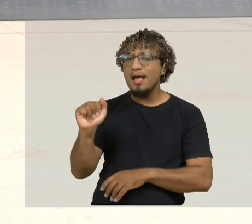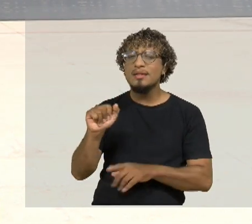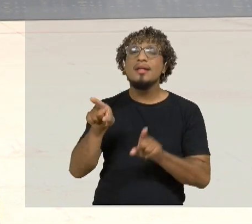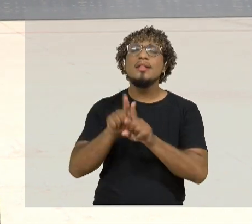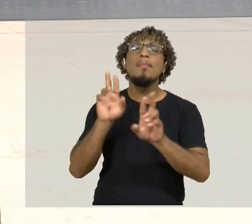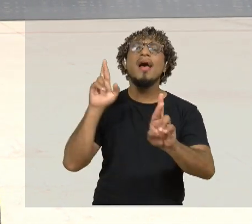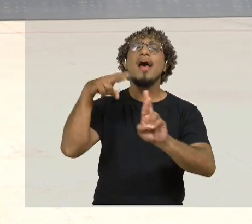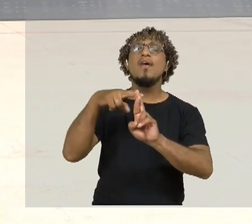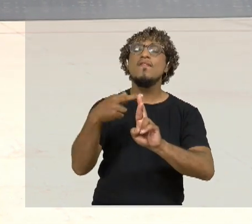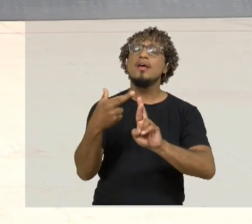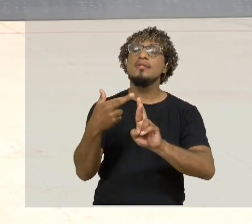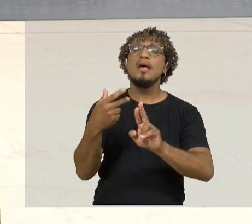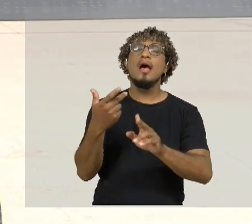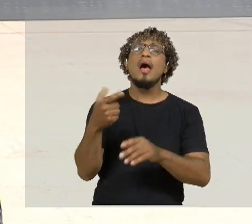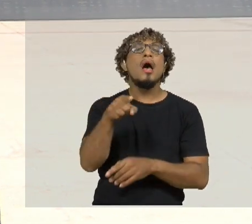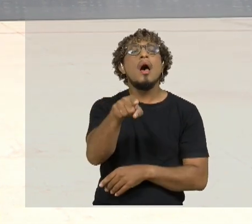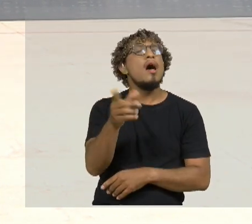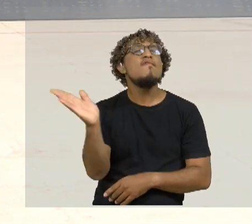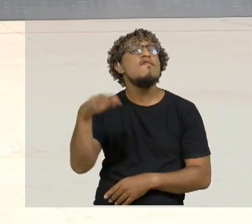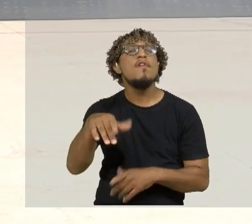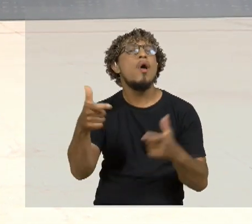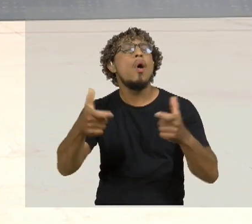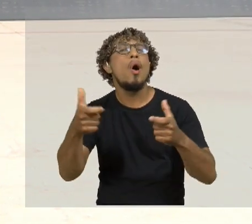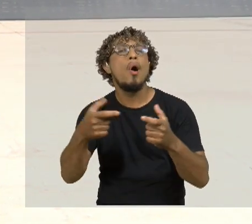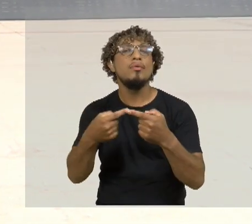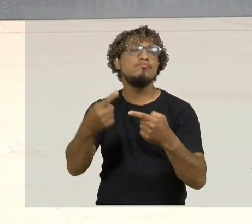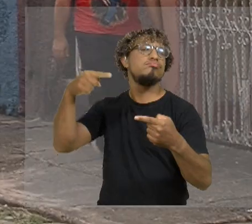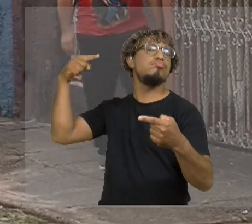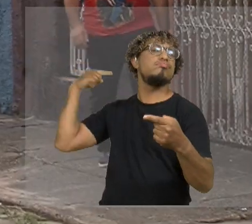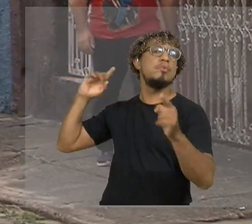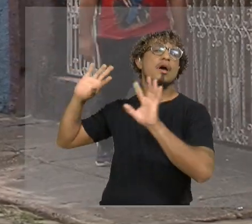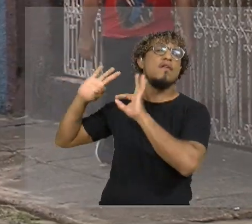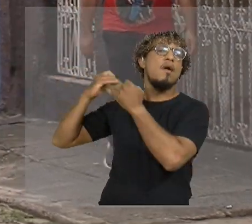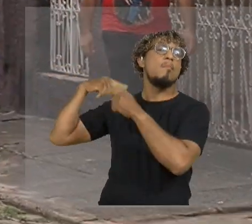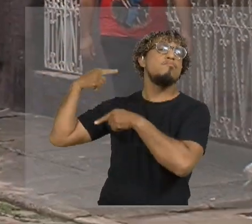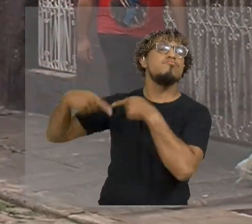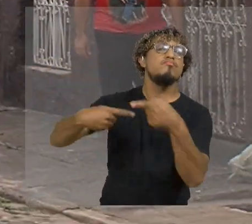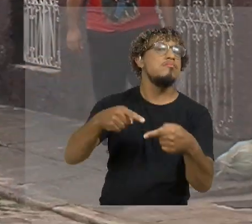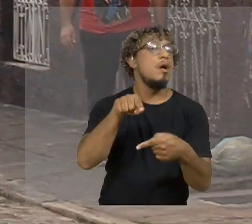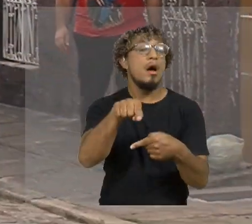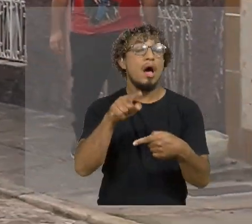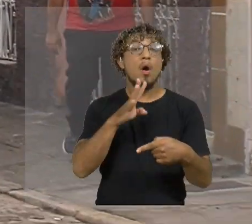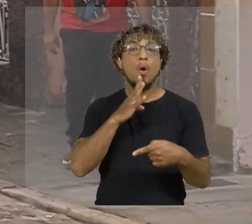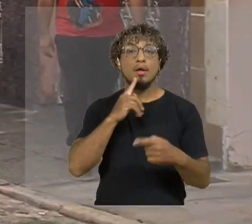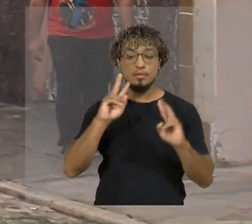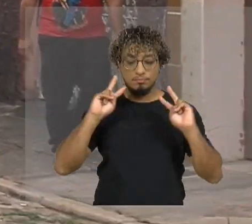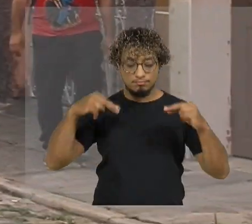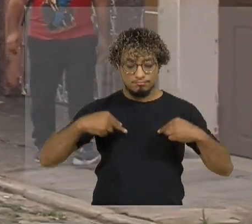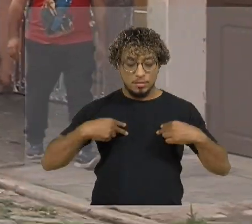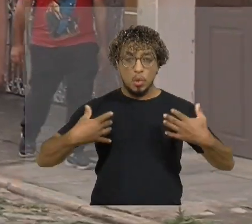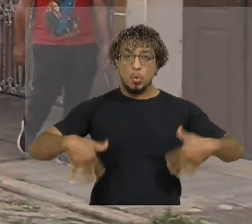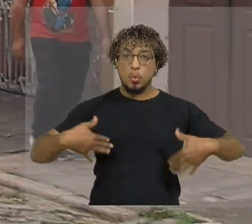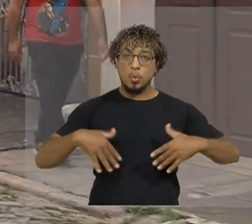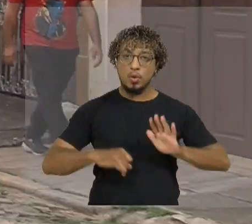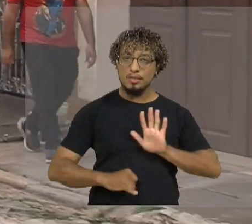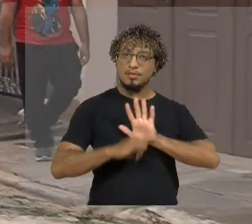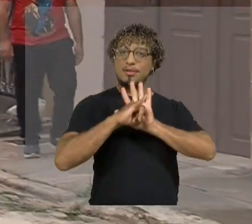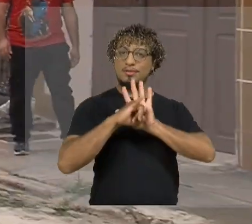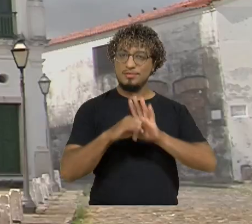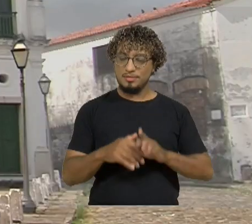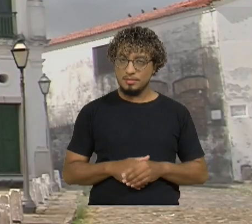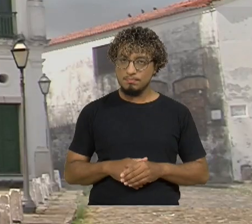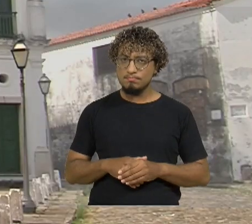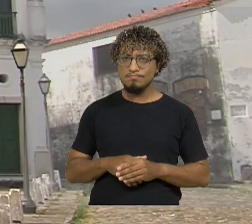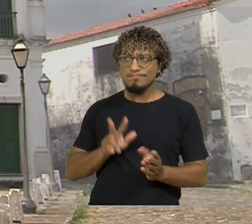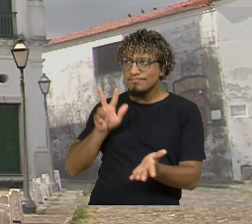de onde eles vêm, para que eles possam também se fortalecer na sua identidade. Conhecer esses lugares é um reencontro com uma